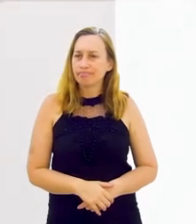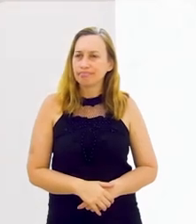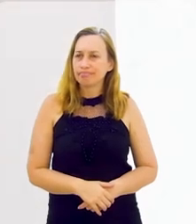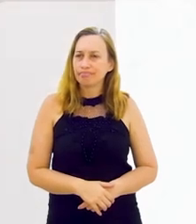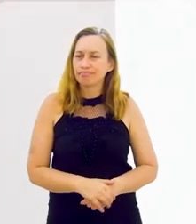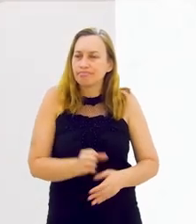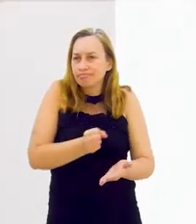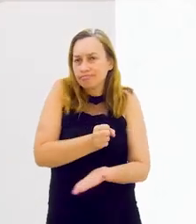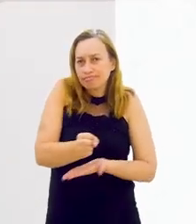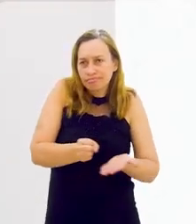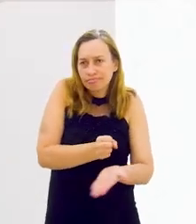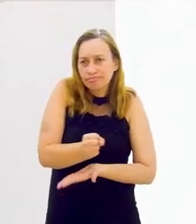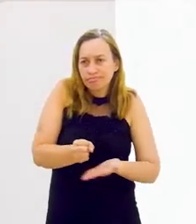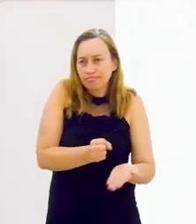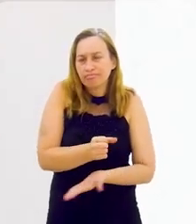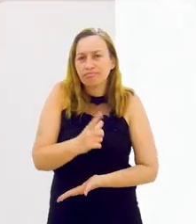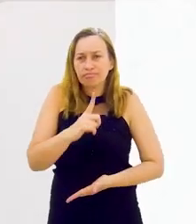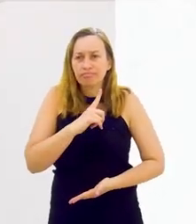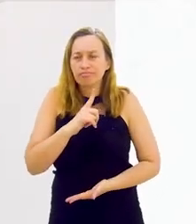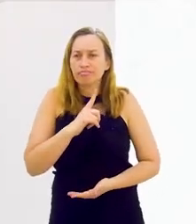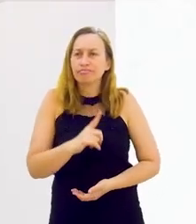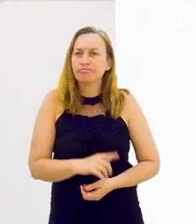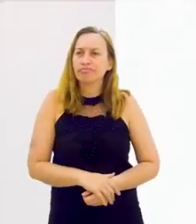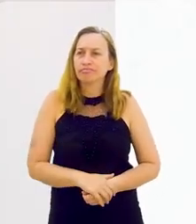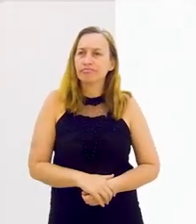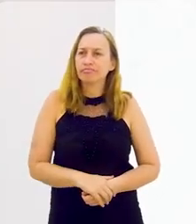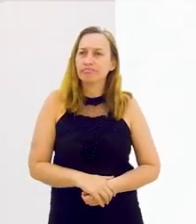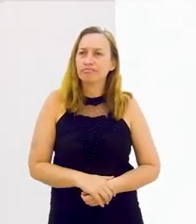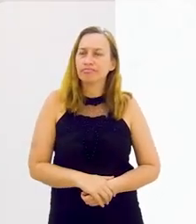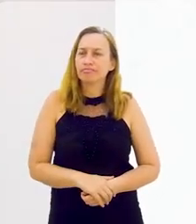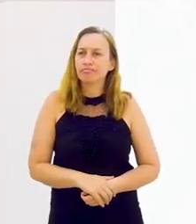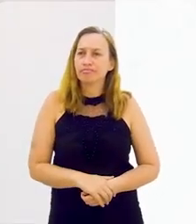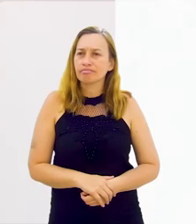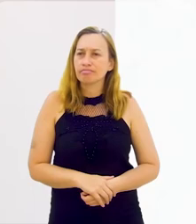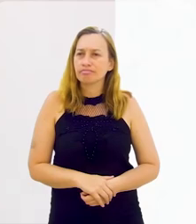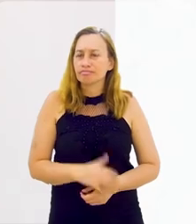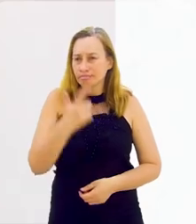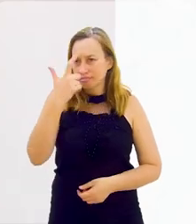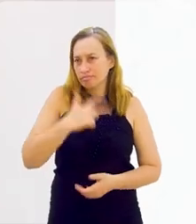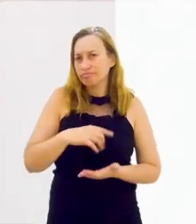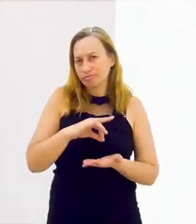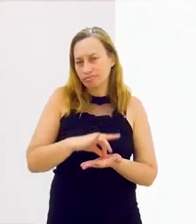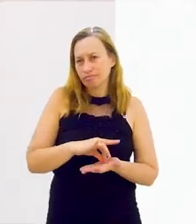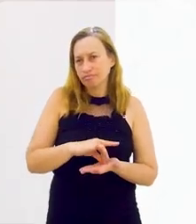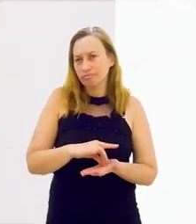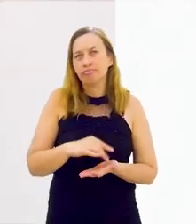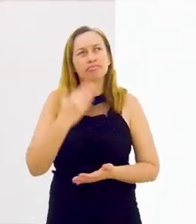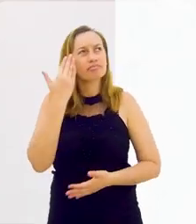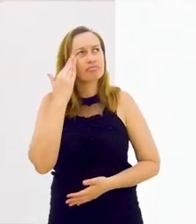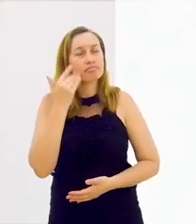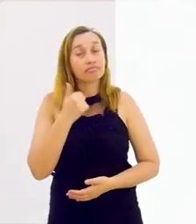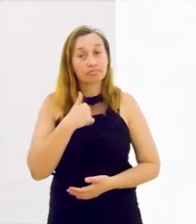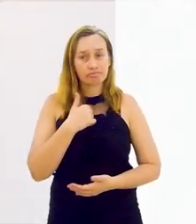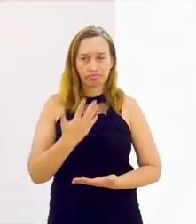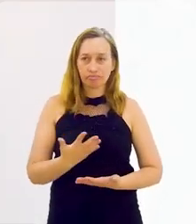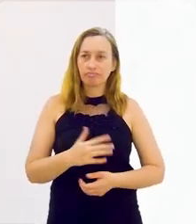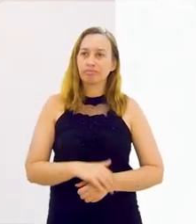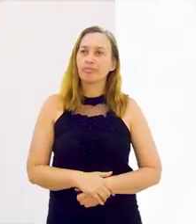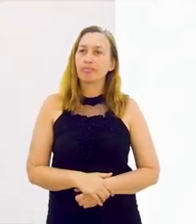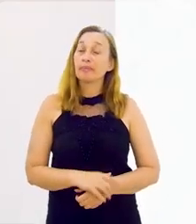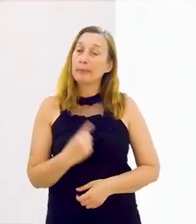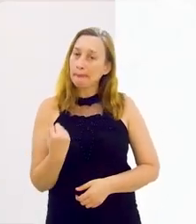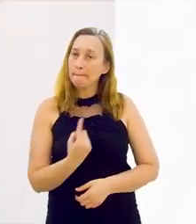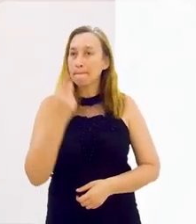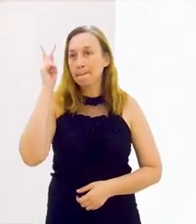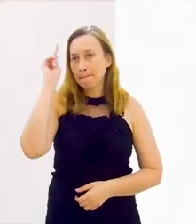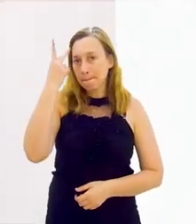Prisma, né? Como eu posso falar, uma base que eu tenho muito é a originalidade. E o que que eu entendo como